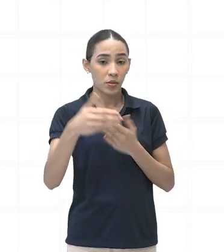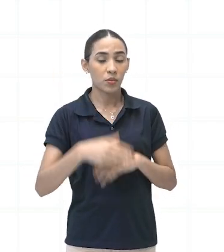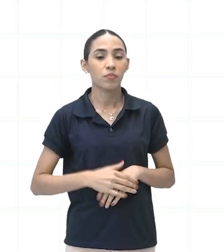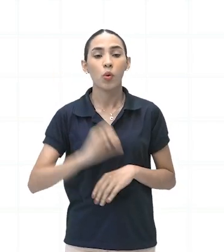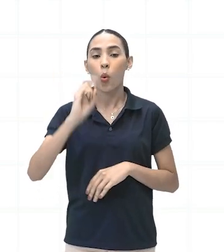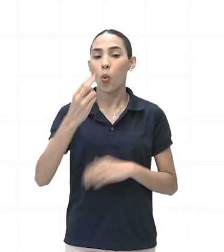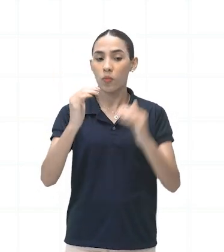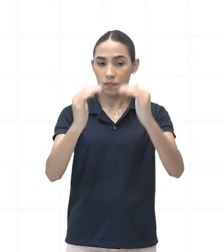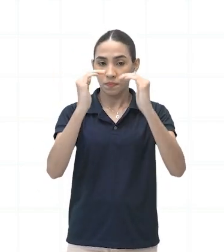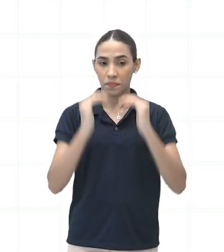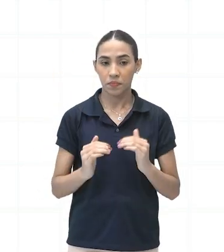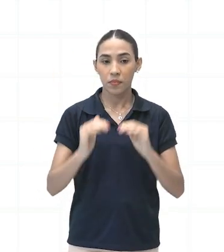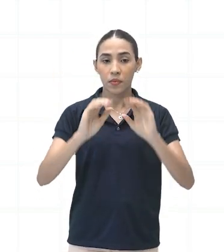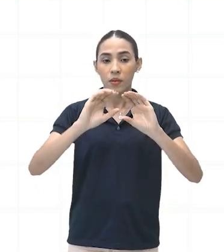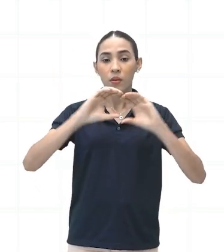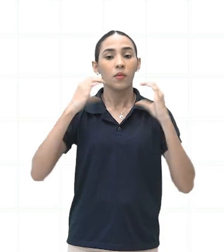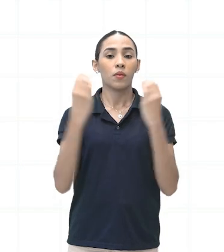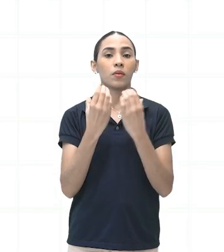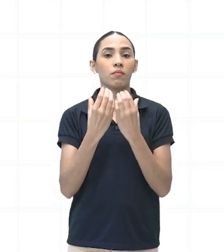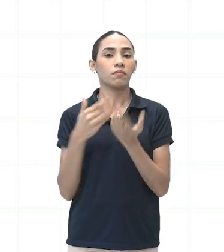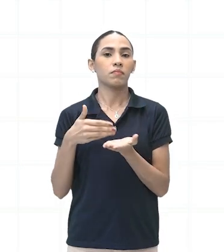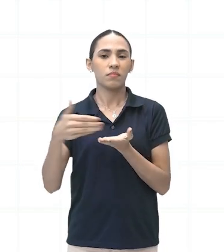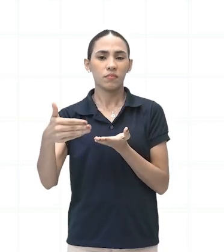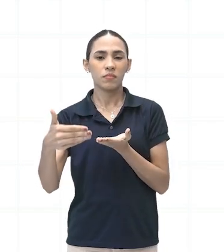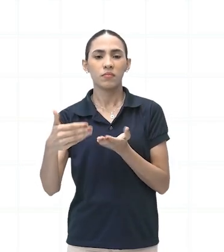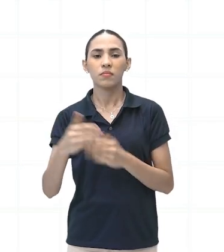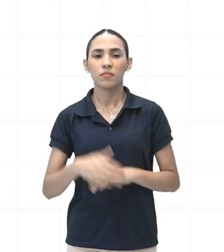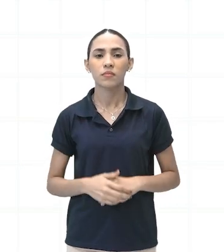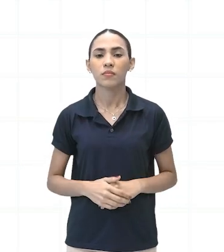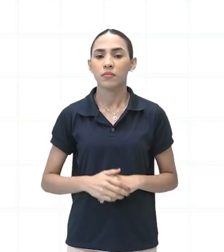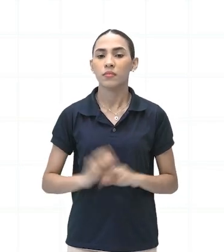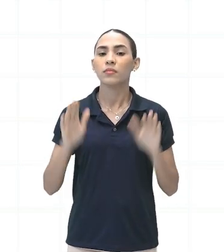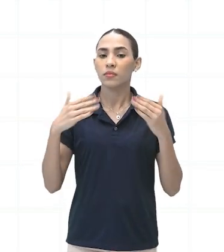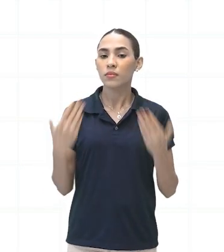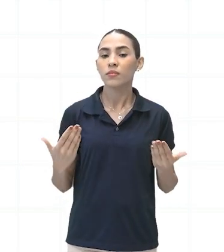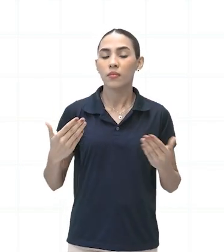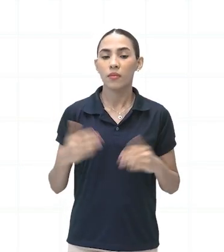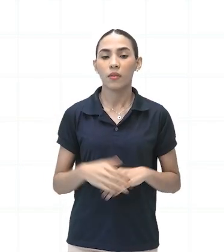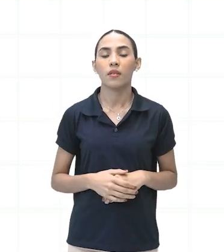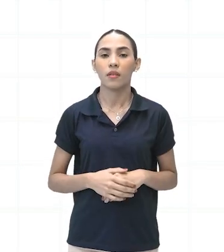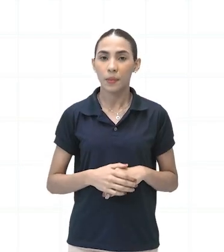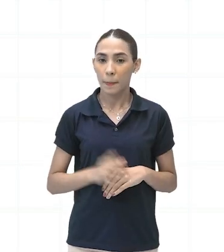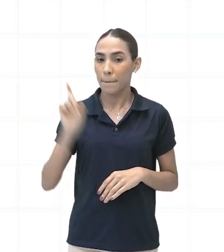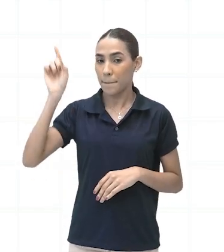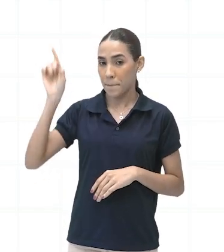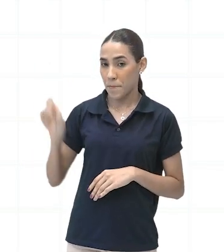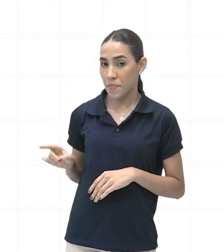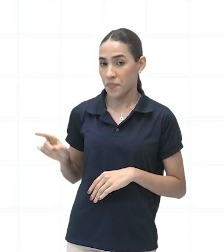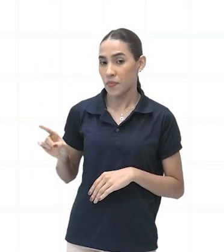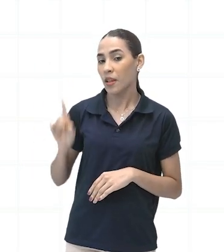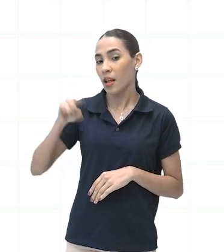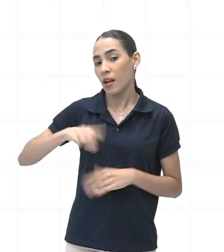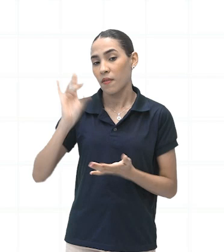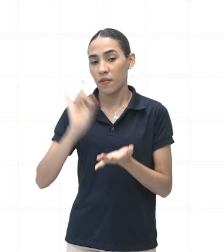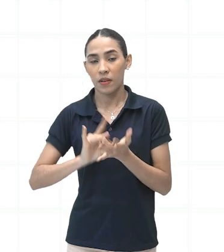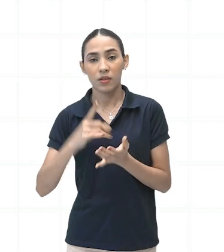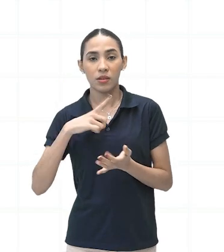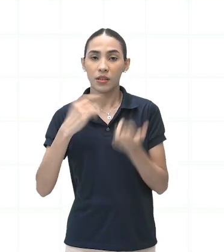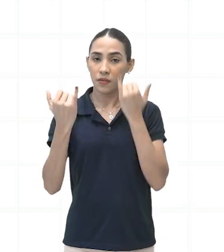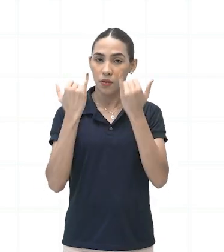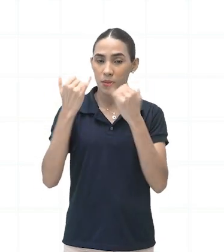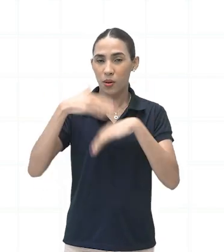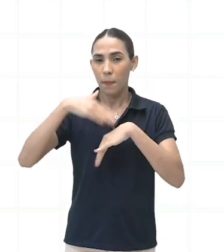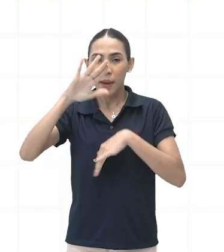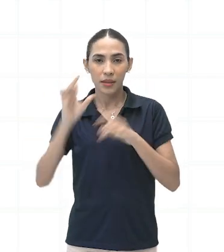ou a de baixo? Conferência começou. Então, qual desses enunciados aí eu tenho uma